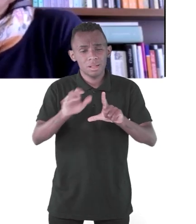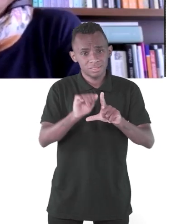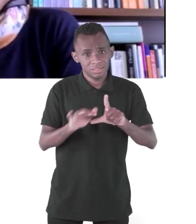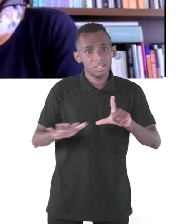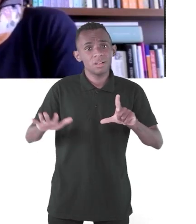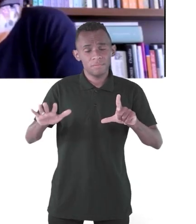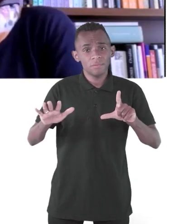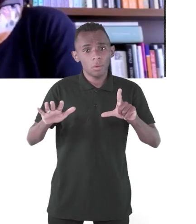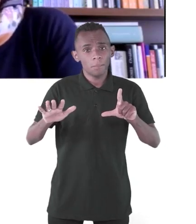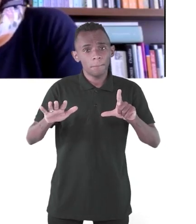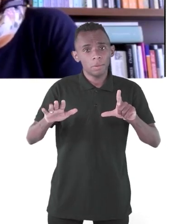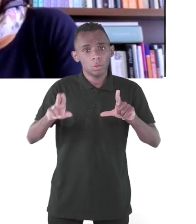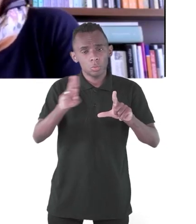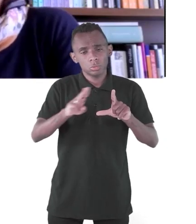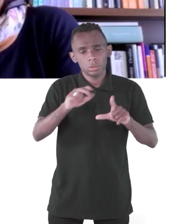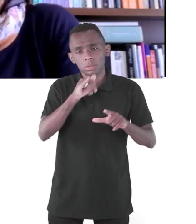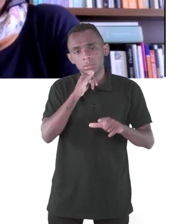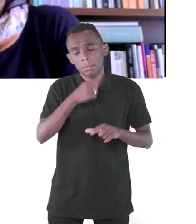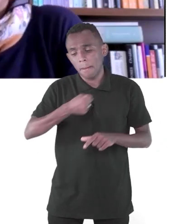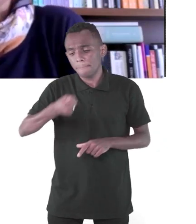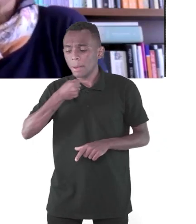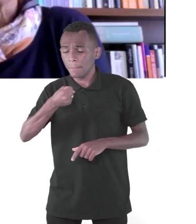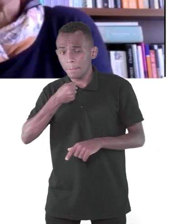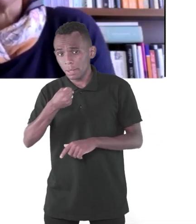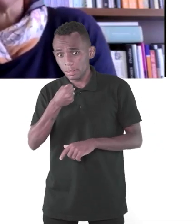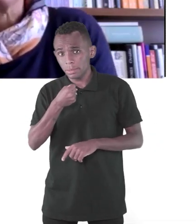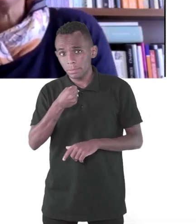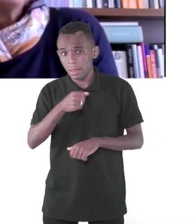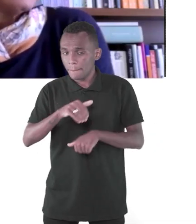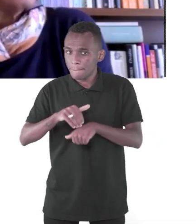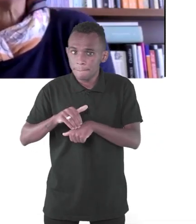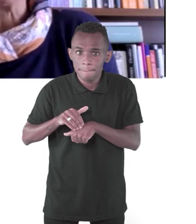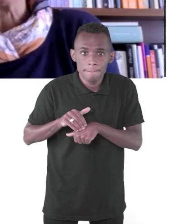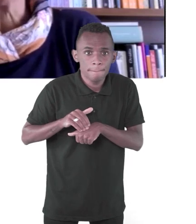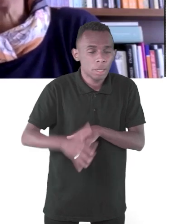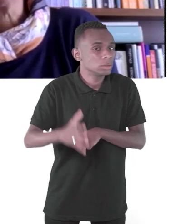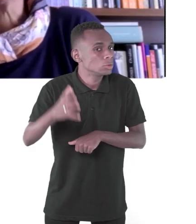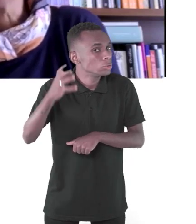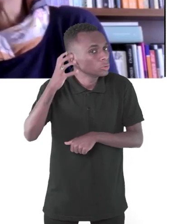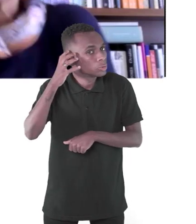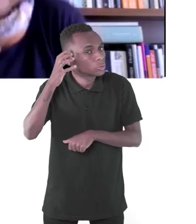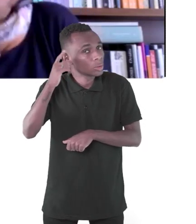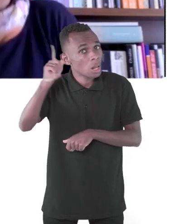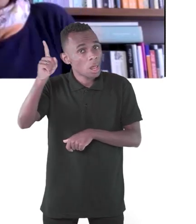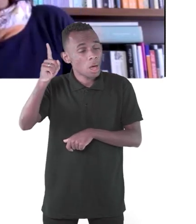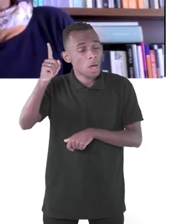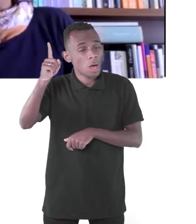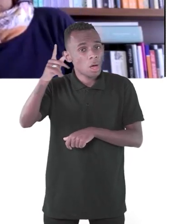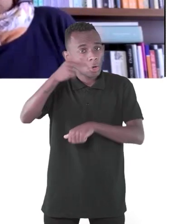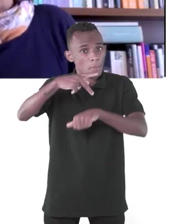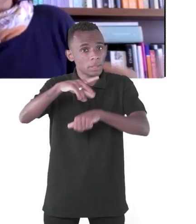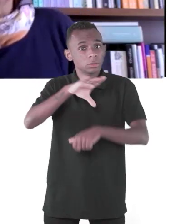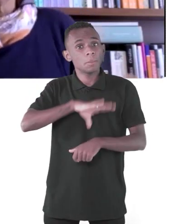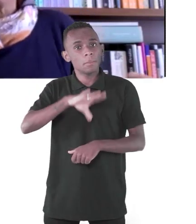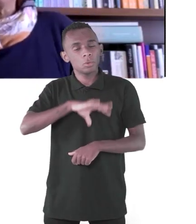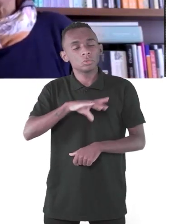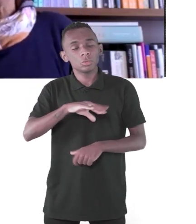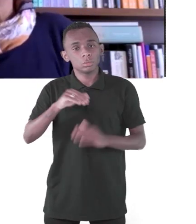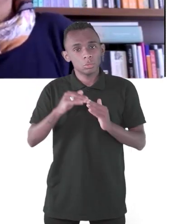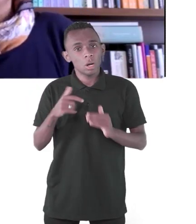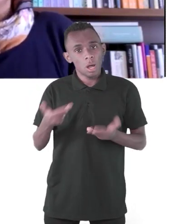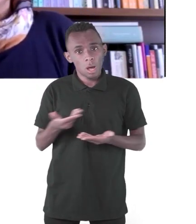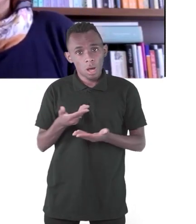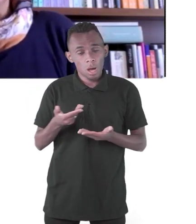plataformas digitais. O podcast Vozes do Brasil é um dos mais ouvidos de música em Portugal, por exemplo, onde eu estou